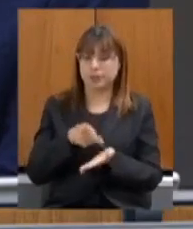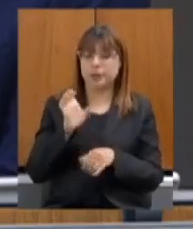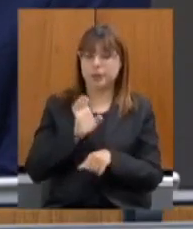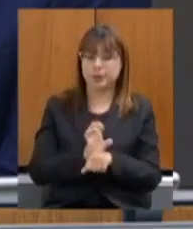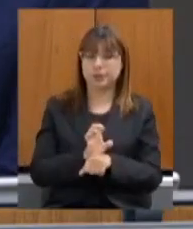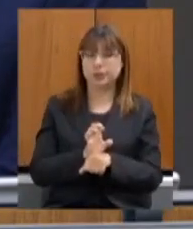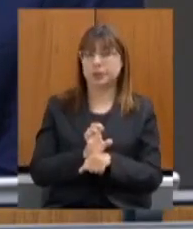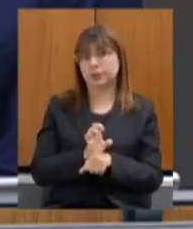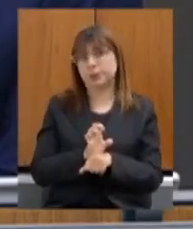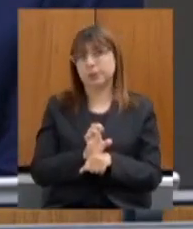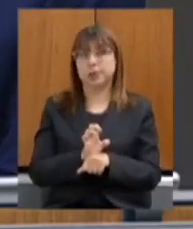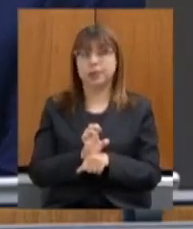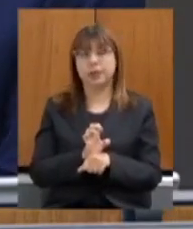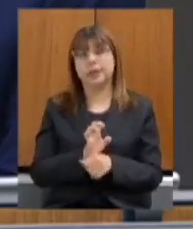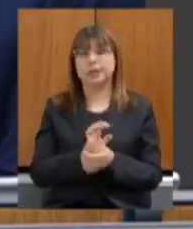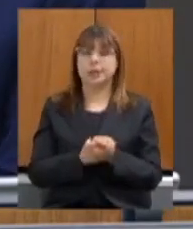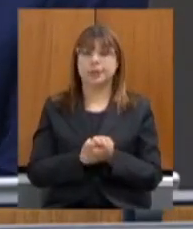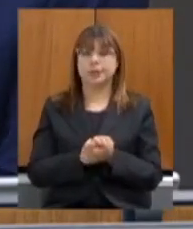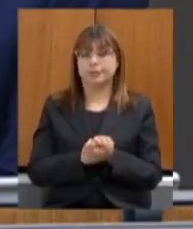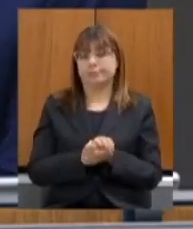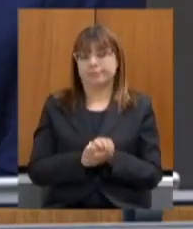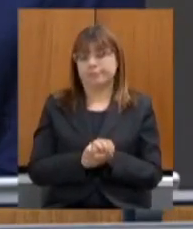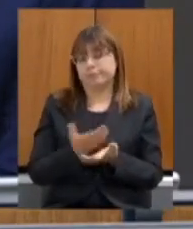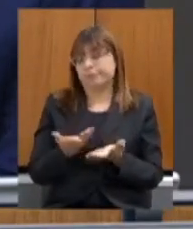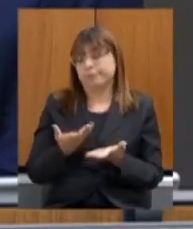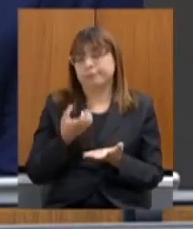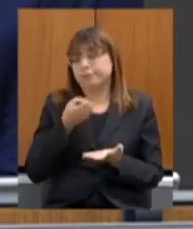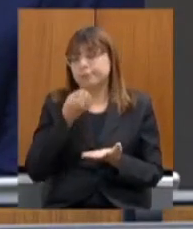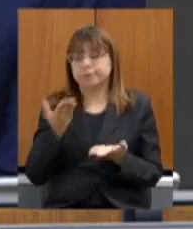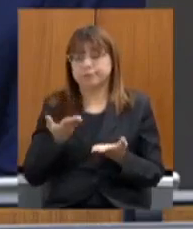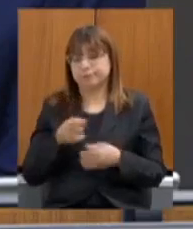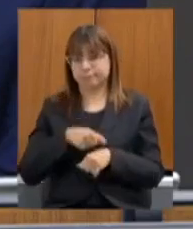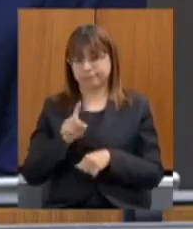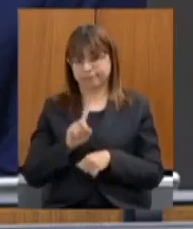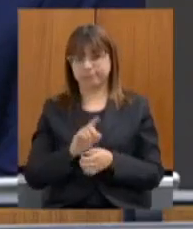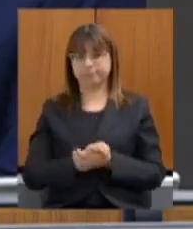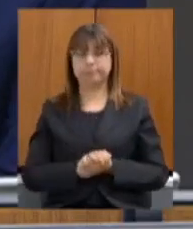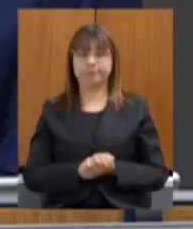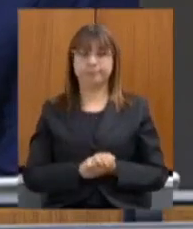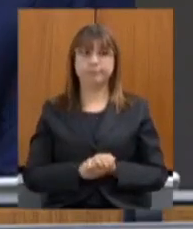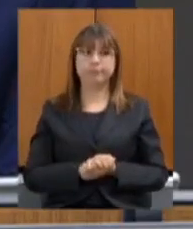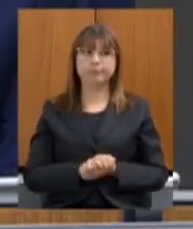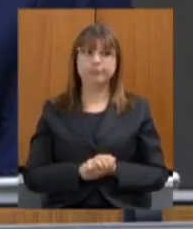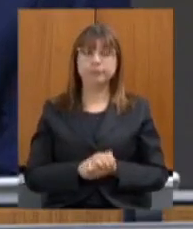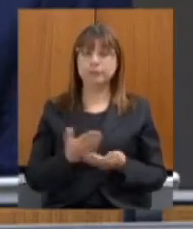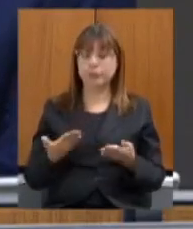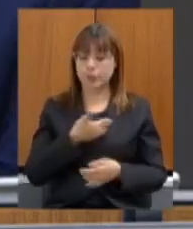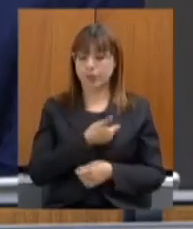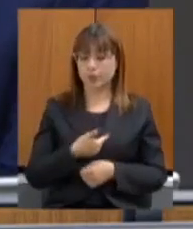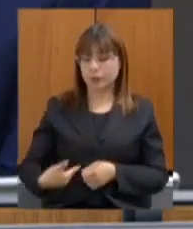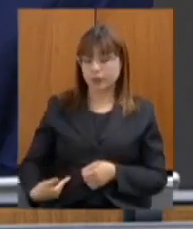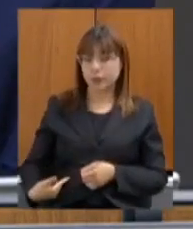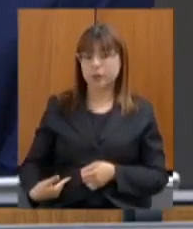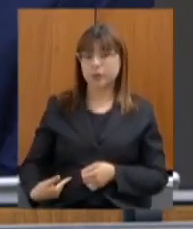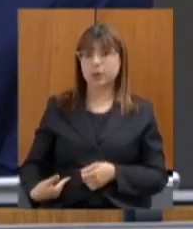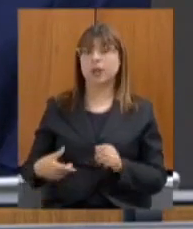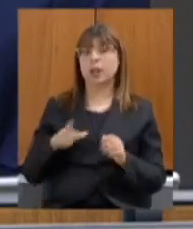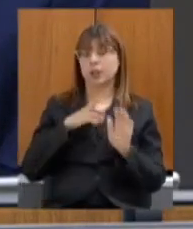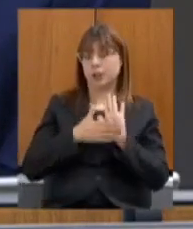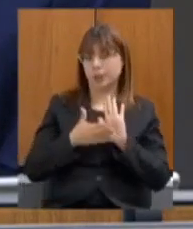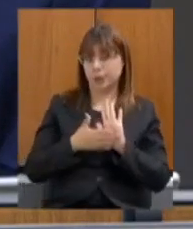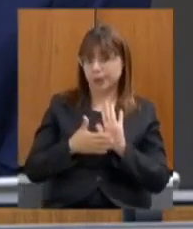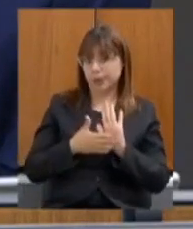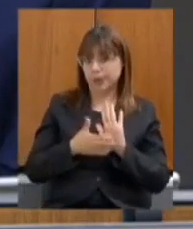seria, não seria recomendável neste momento. Nesse sentido, o governador propôs